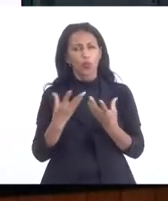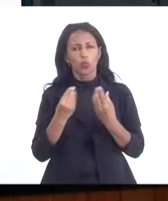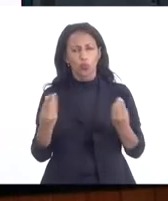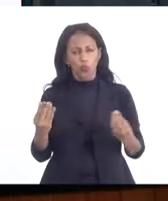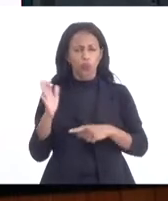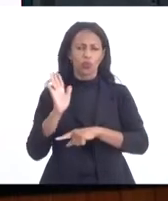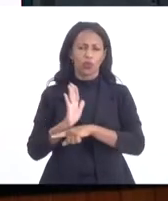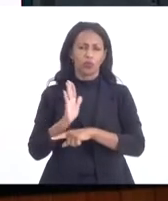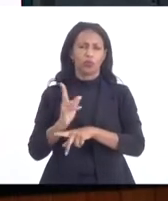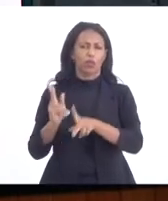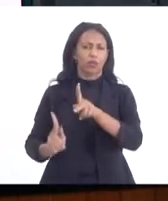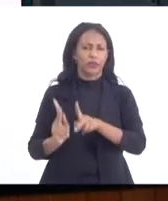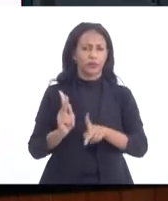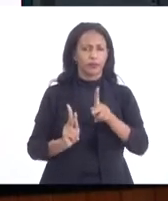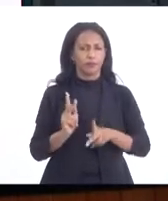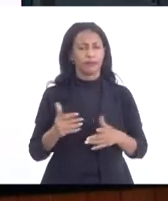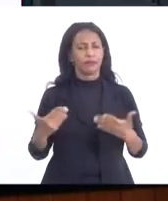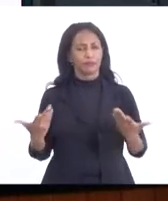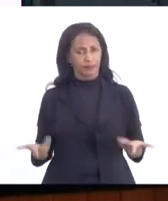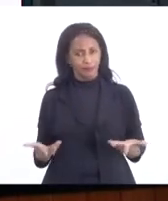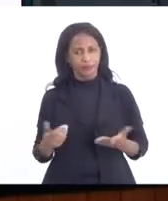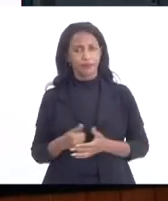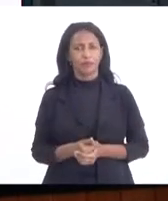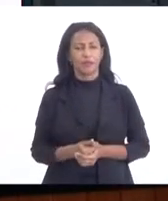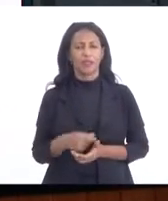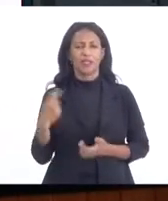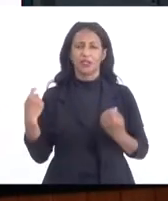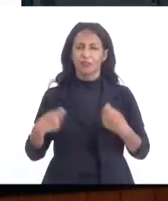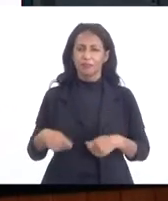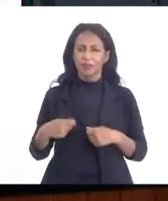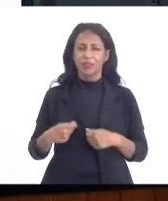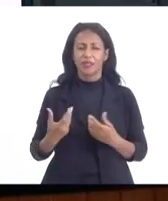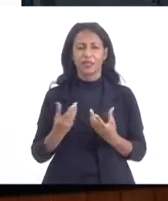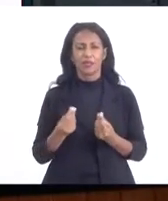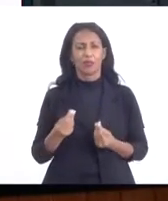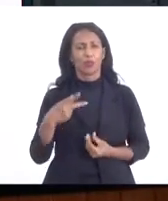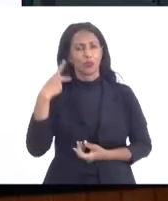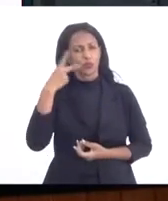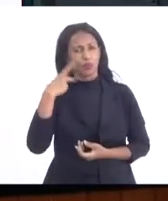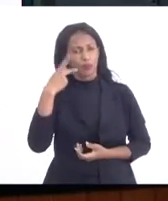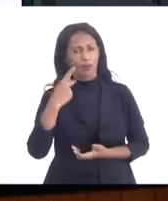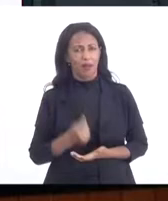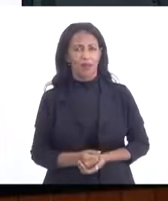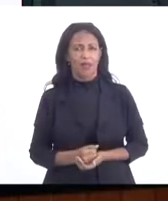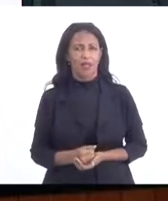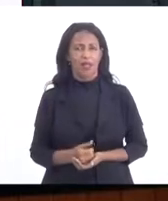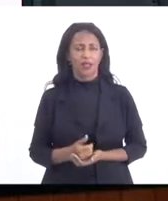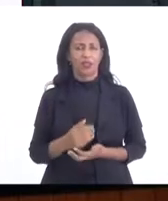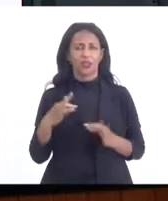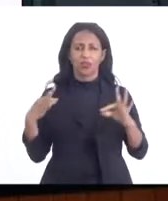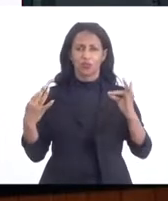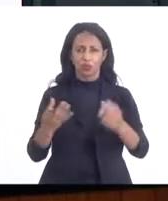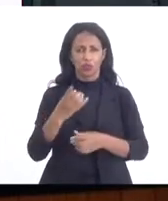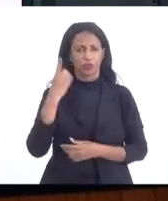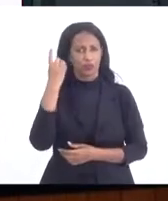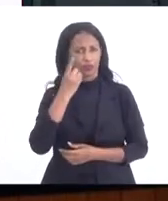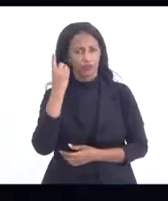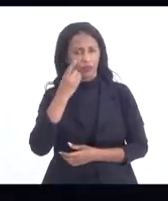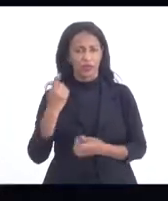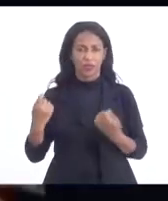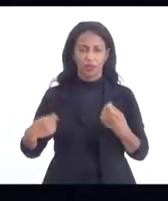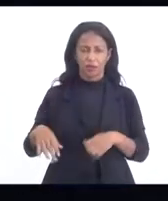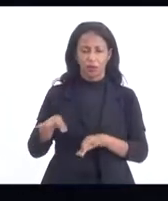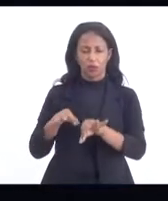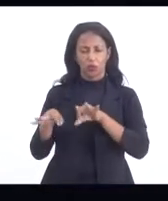ajudar a nossa população. E para isso, deputado, a gente precisa muito do parlamentar, dos parlamentares, a gente precisa muito, né,